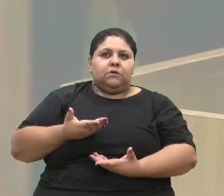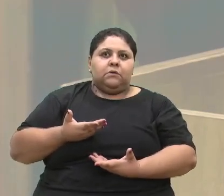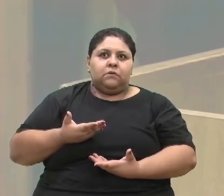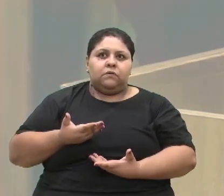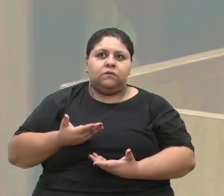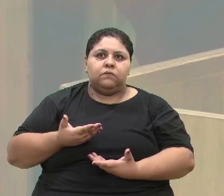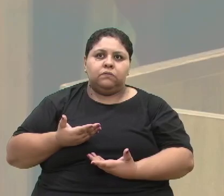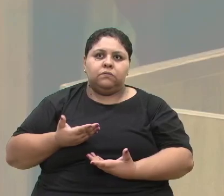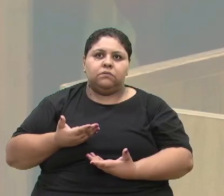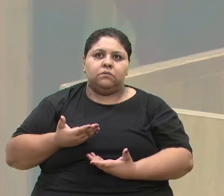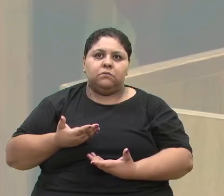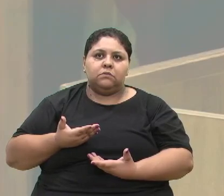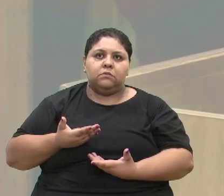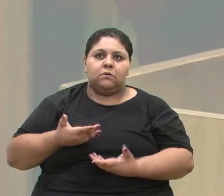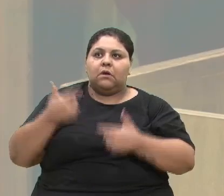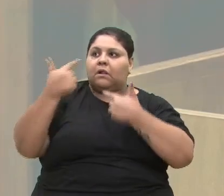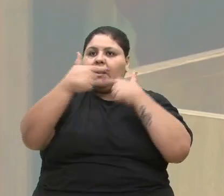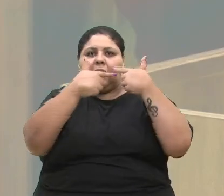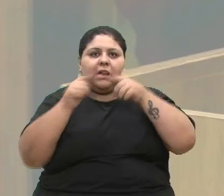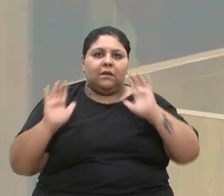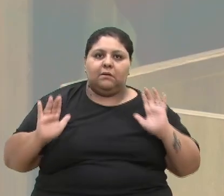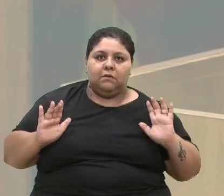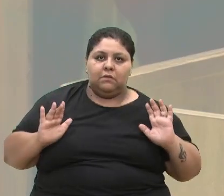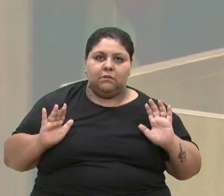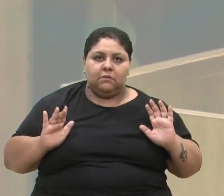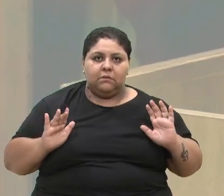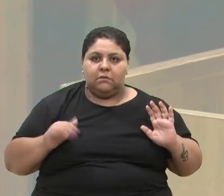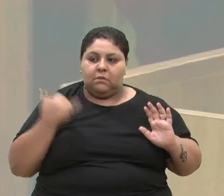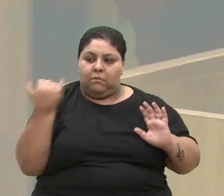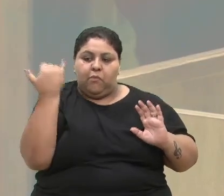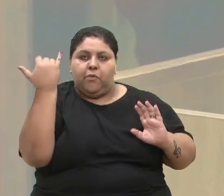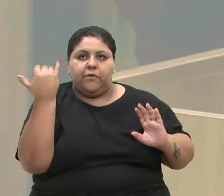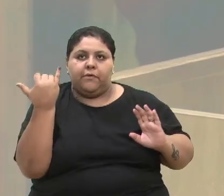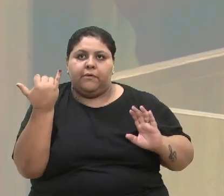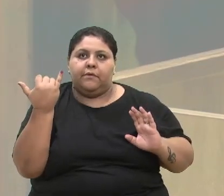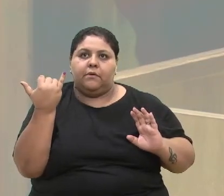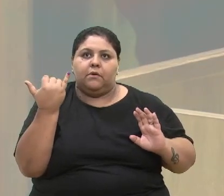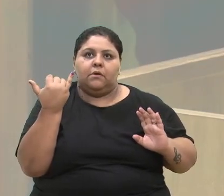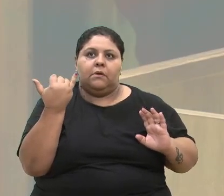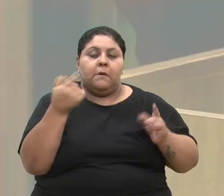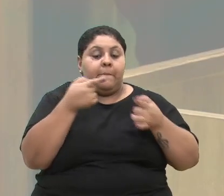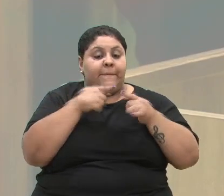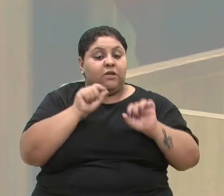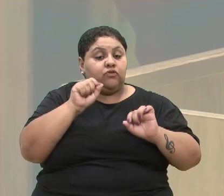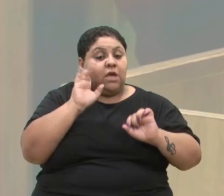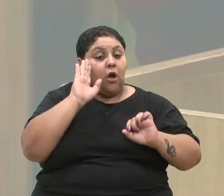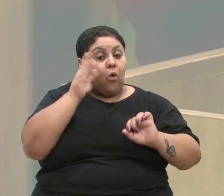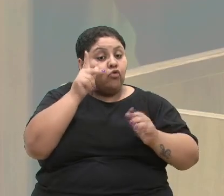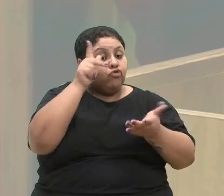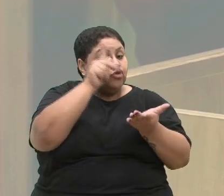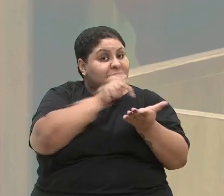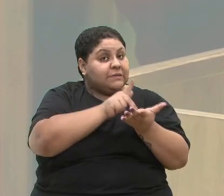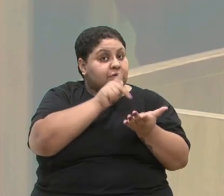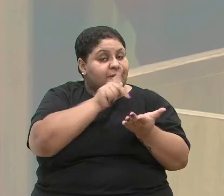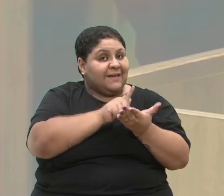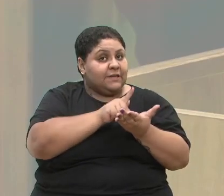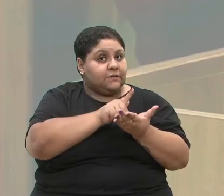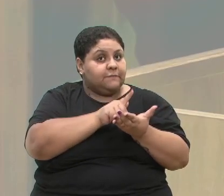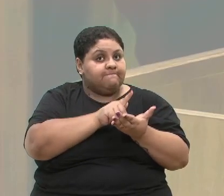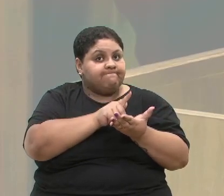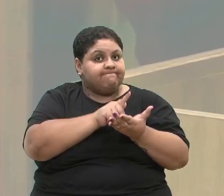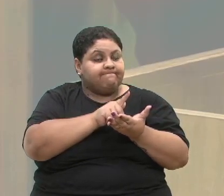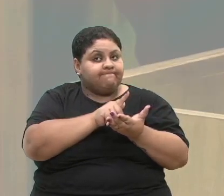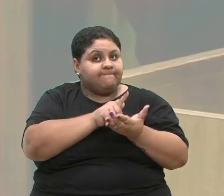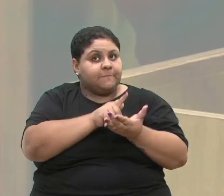motivo faria todo mundo rir. Isso não interessa. O que interessa é o fato em si. É o fato em si. Então eu